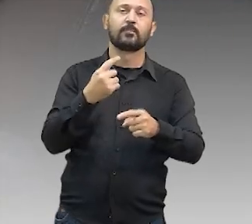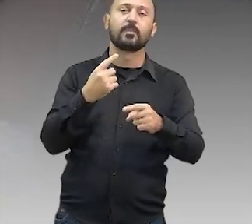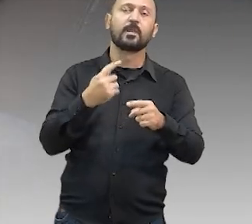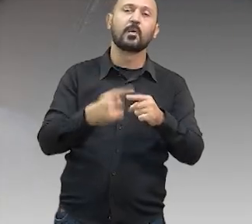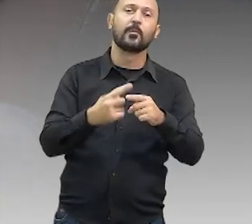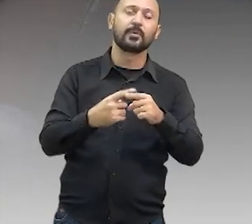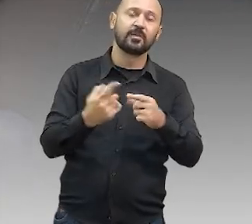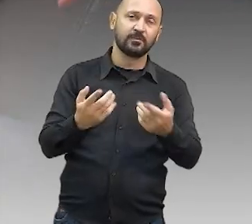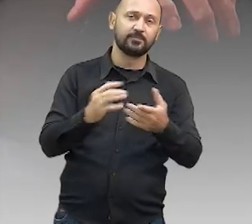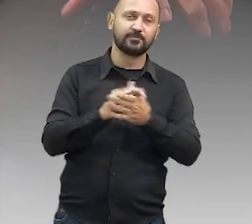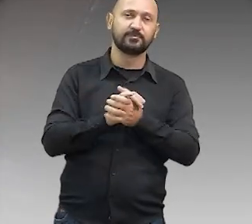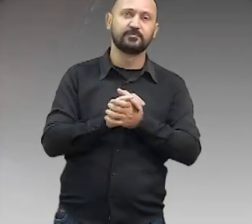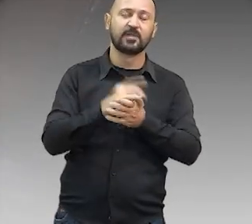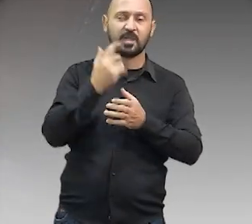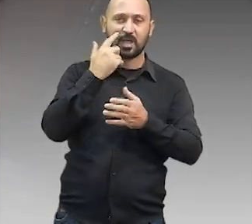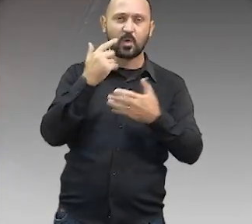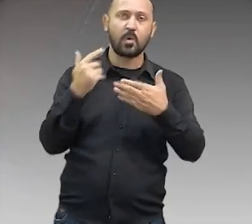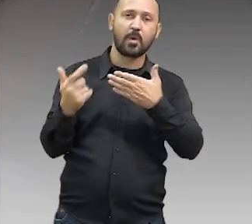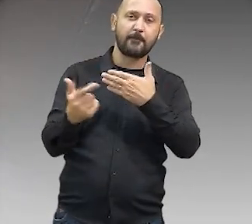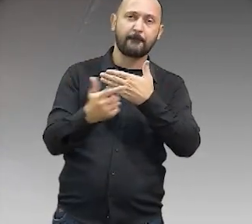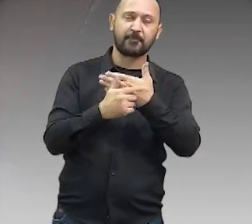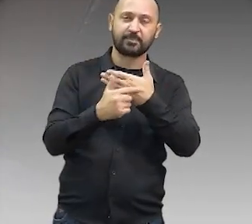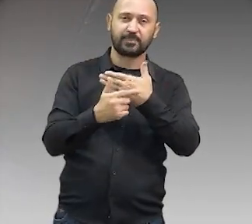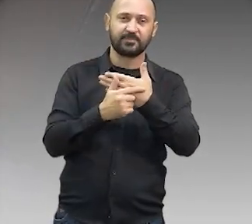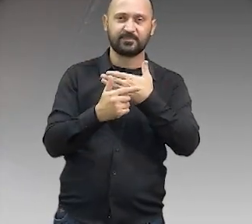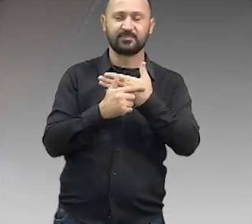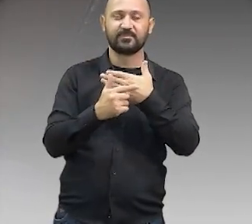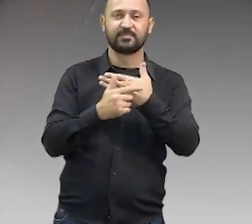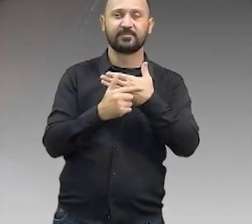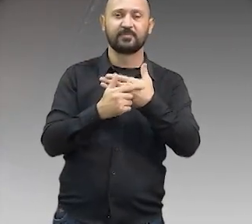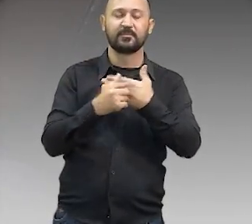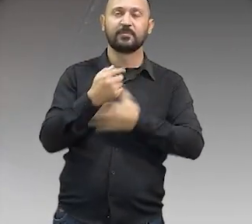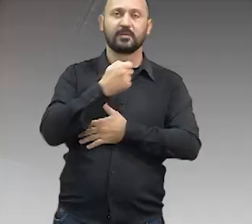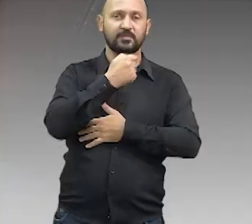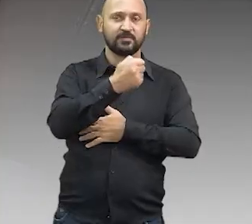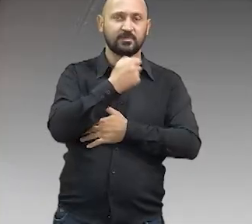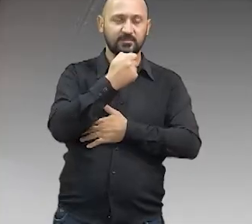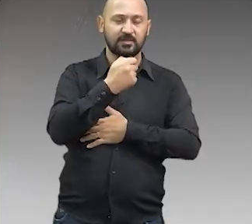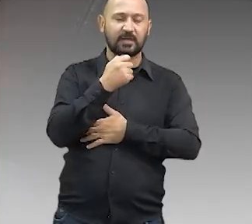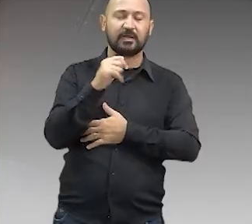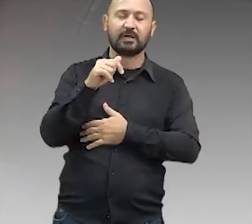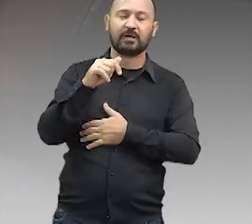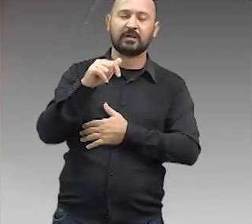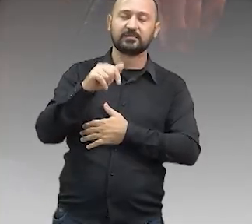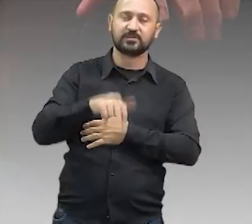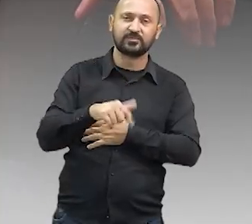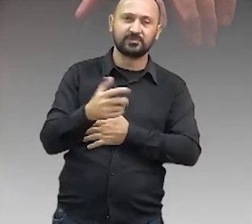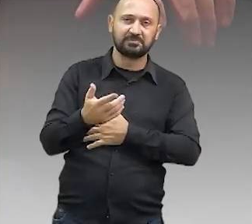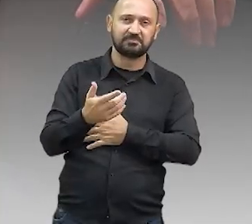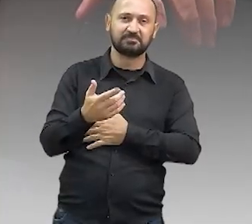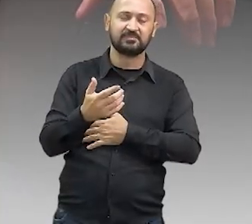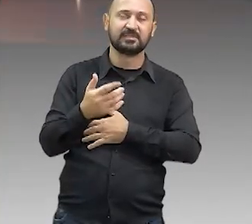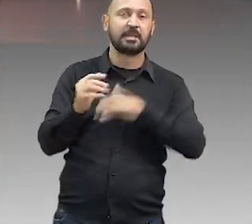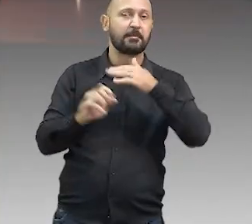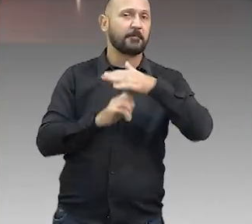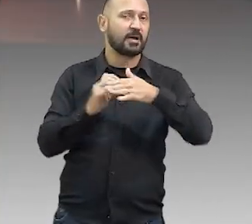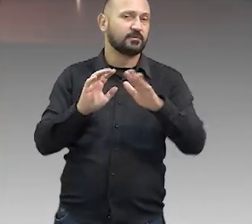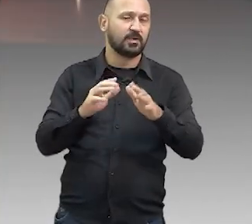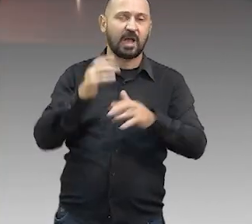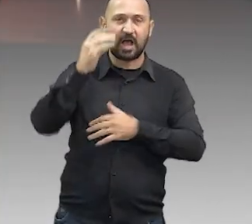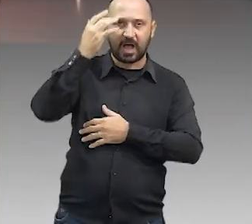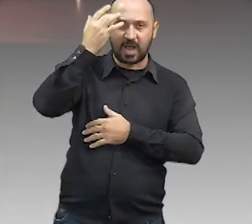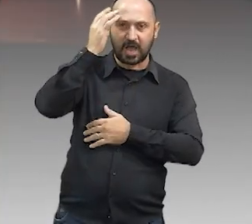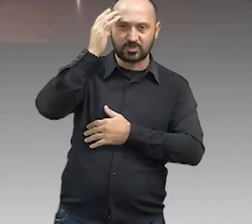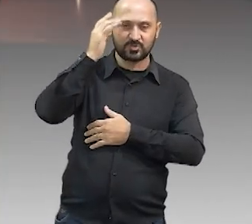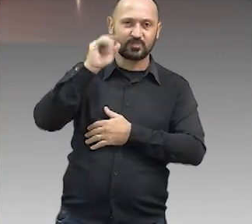Porque eu acho que esse é o papel da imprensa, do veículo. Eu